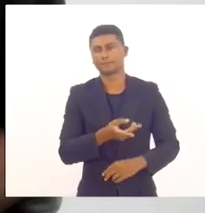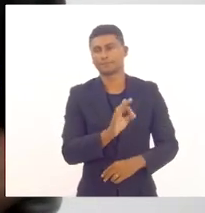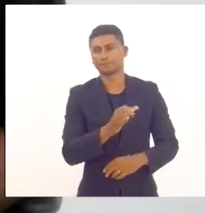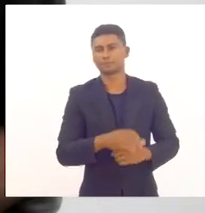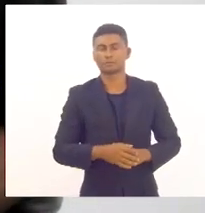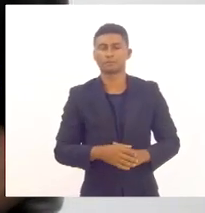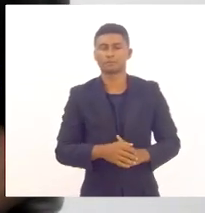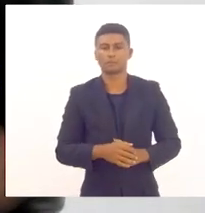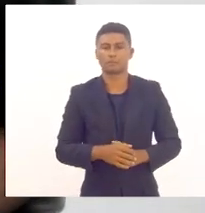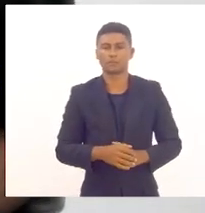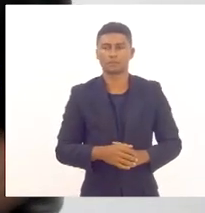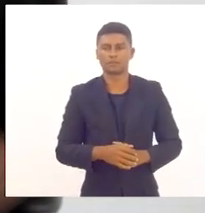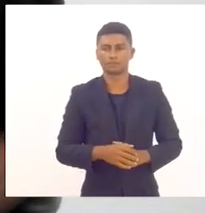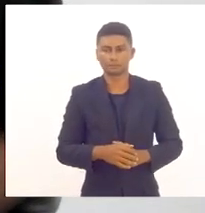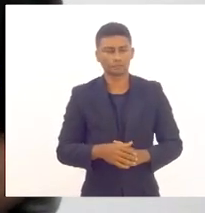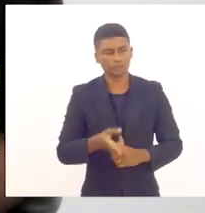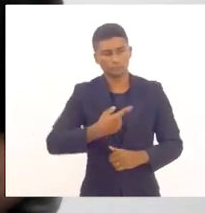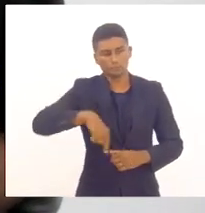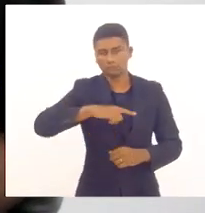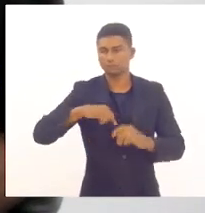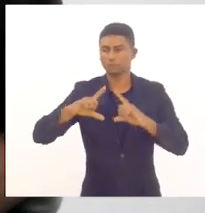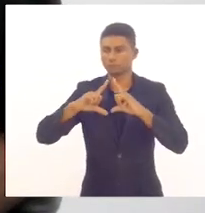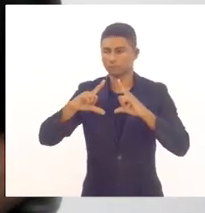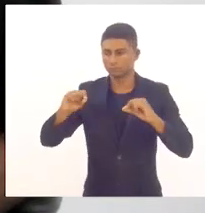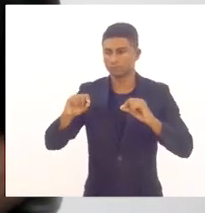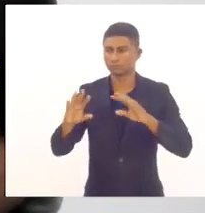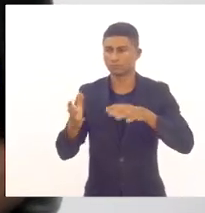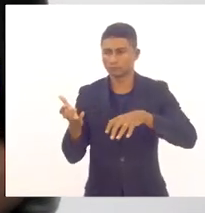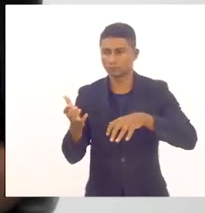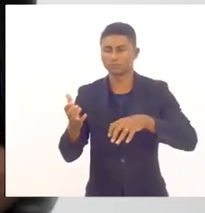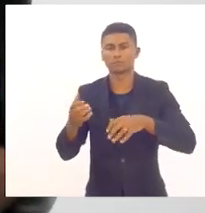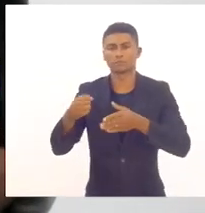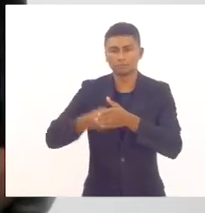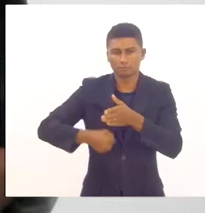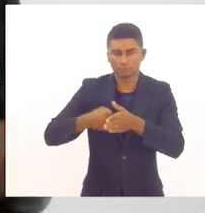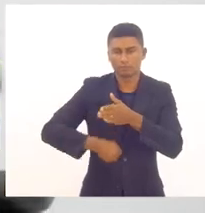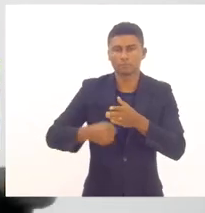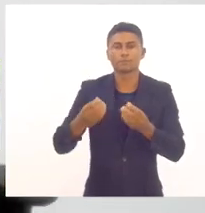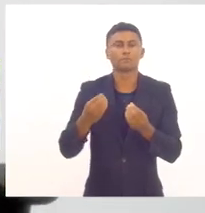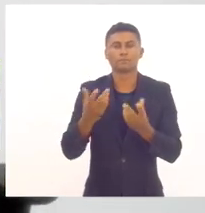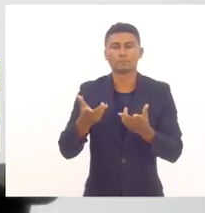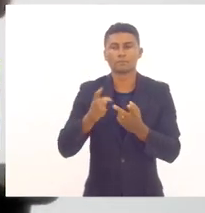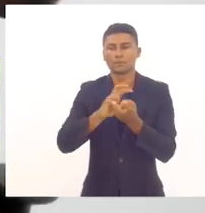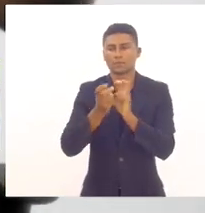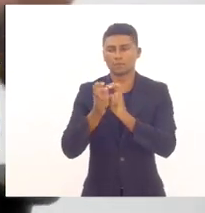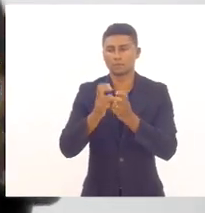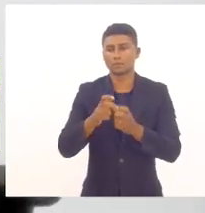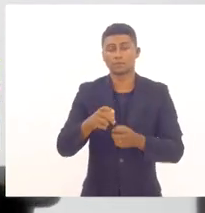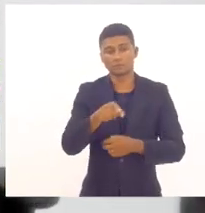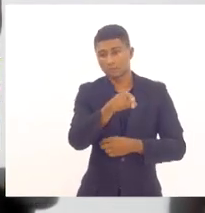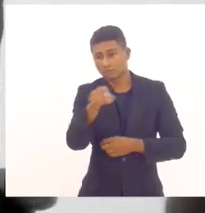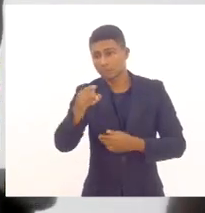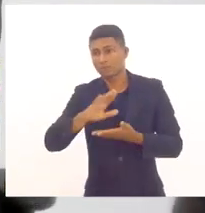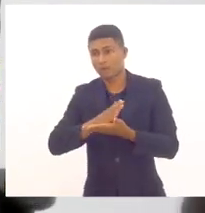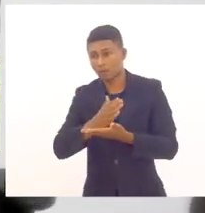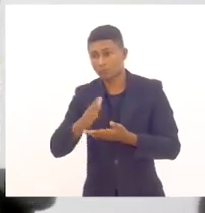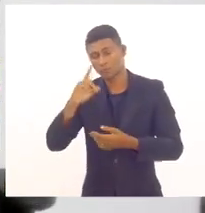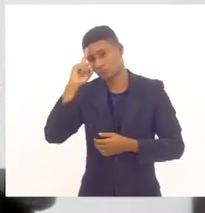A gente andou Brasília brigando pela capoeira, e brigando mesmo, quando muitos aqui ainda não entendiam